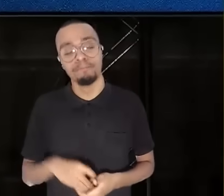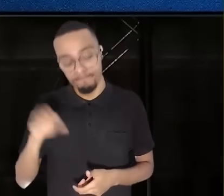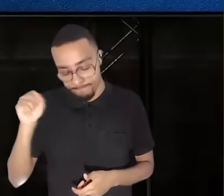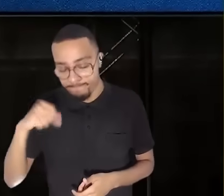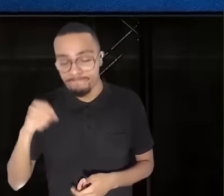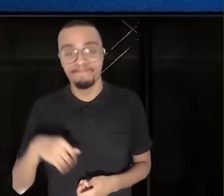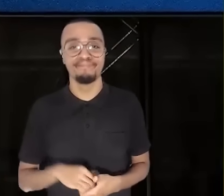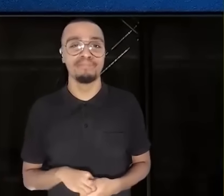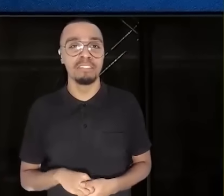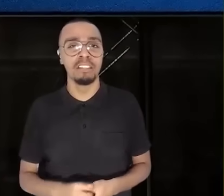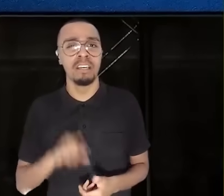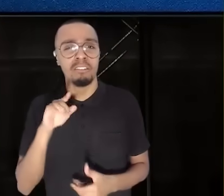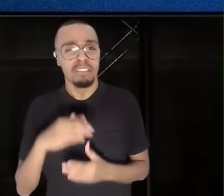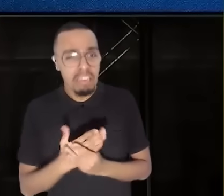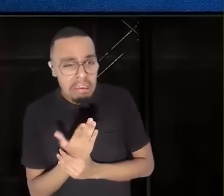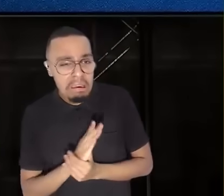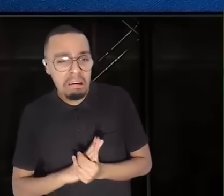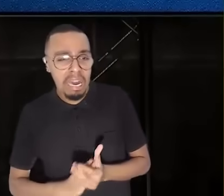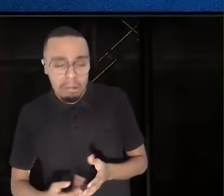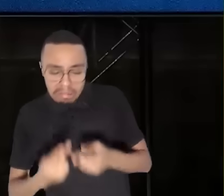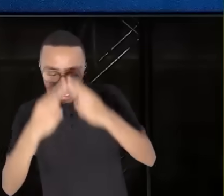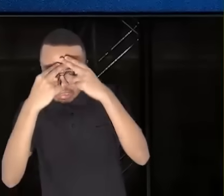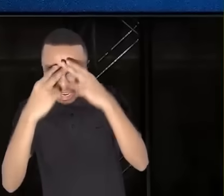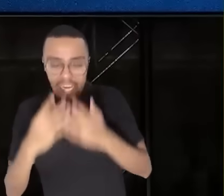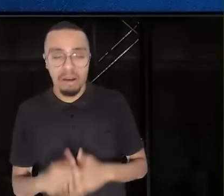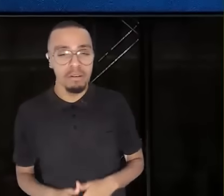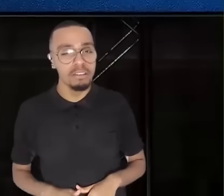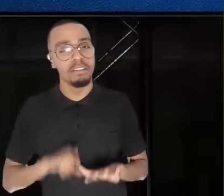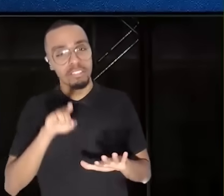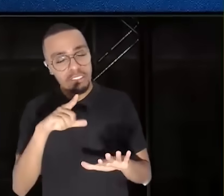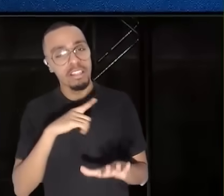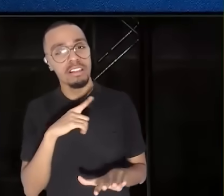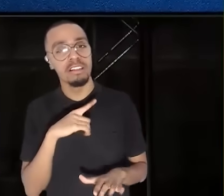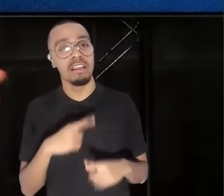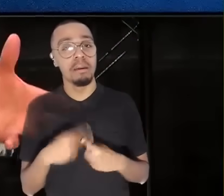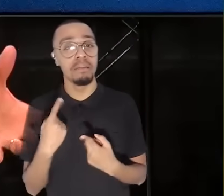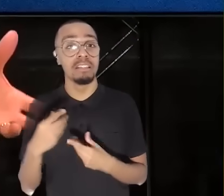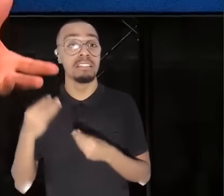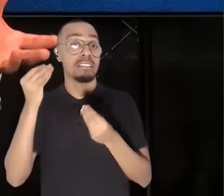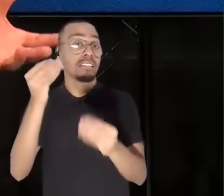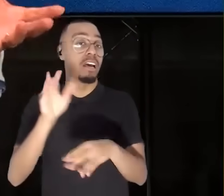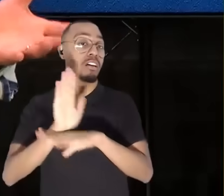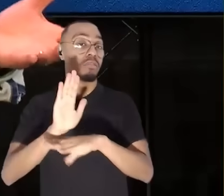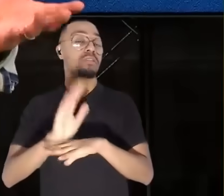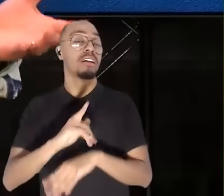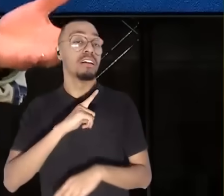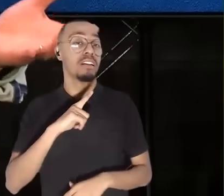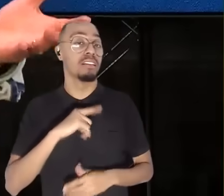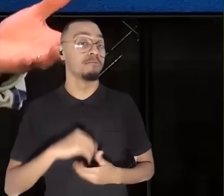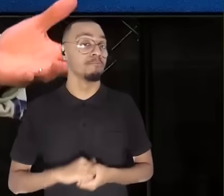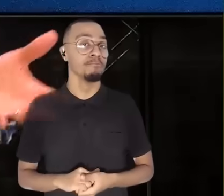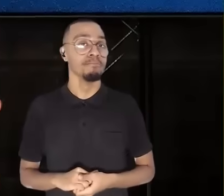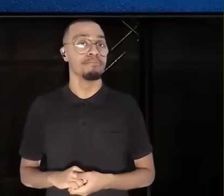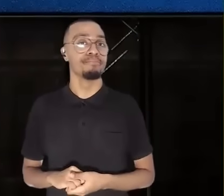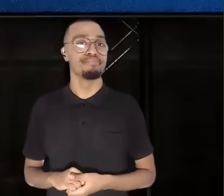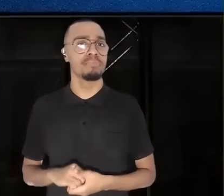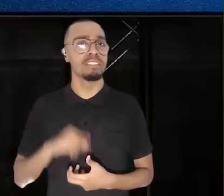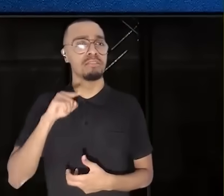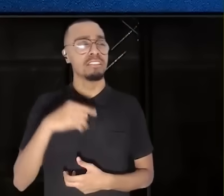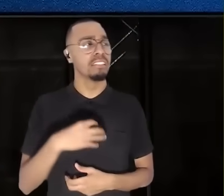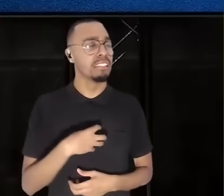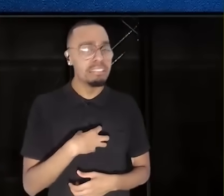sim, os seus incômodos e traumas estão aí, mas aí você diz, mas a minha vida não é paralela ao